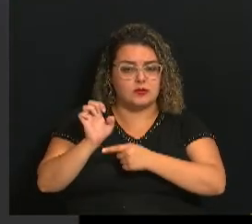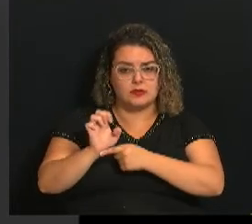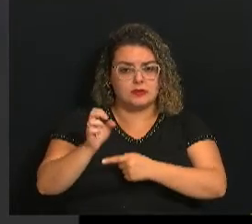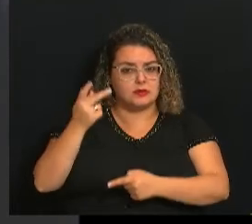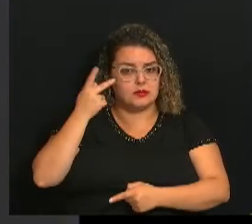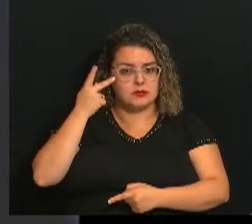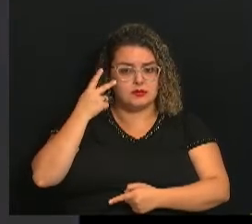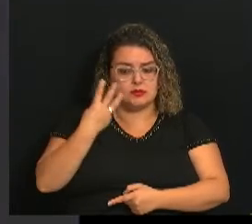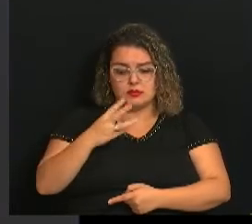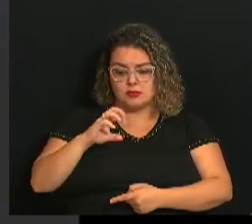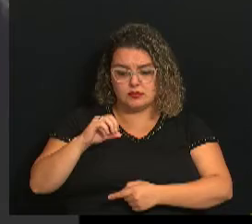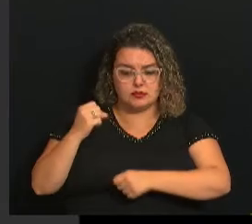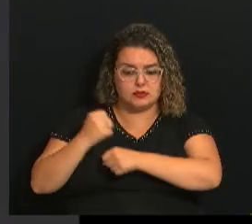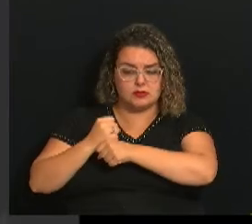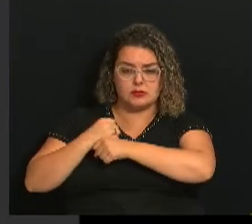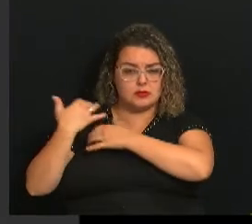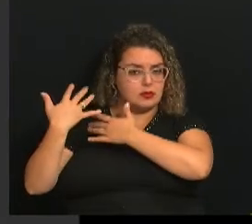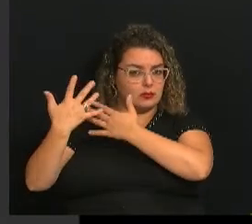nos 30 anos, que